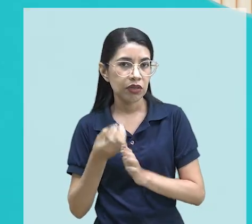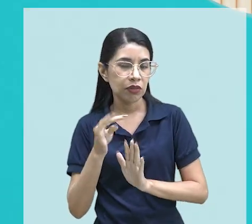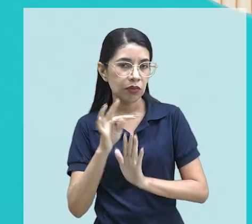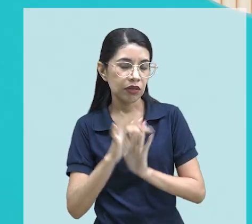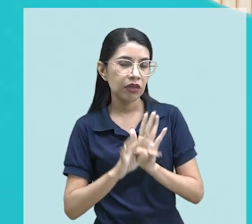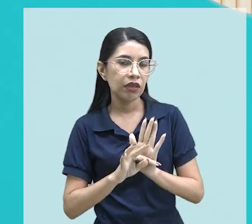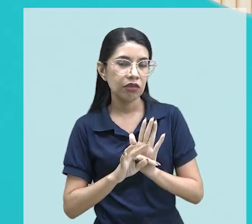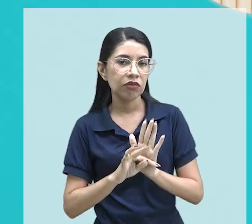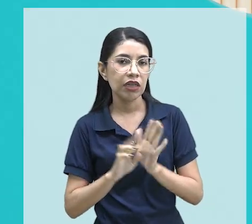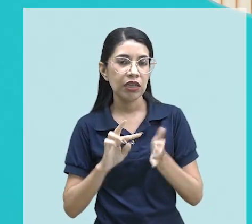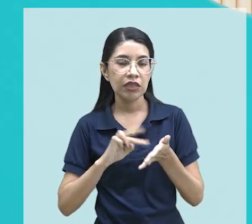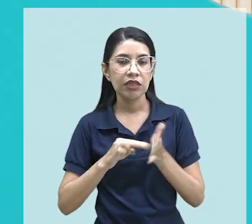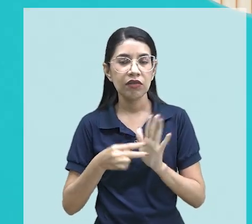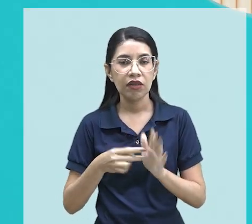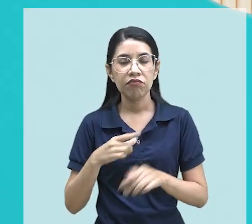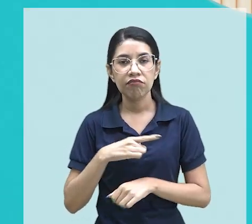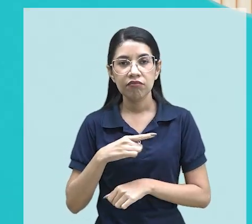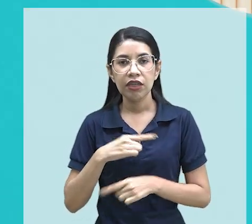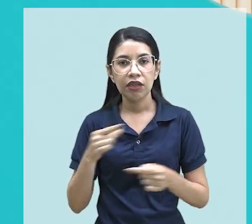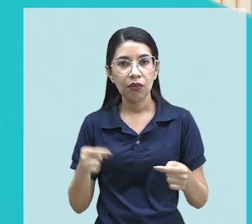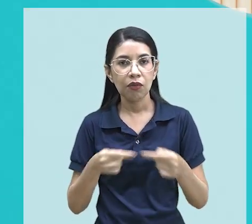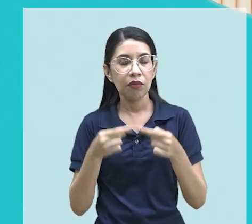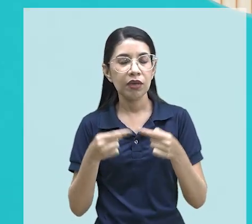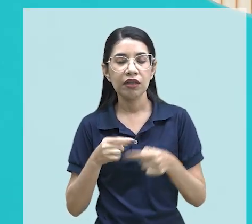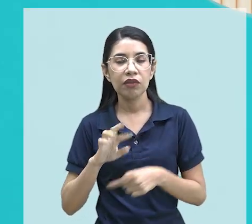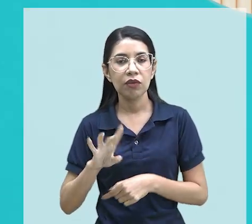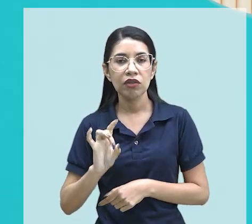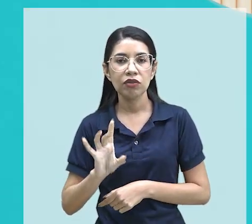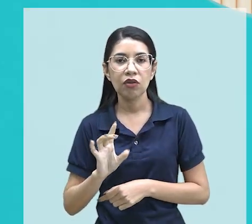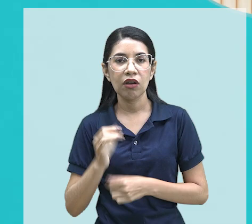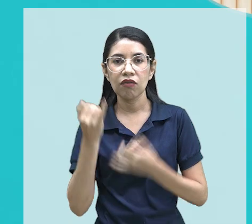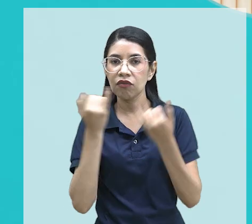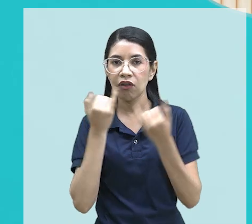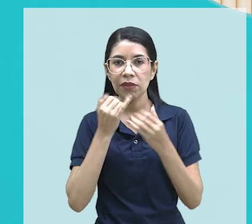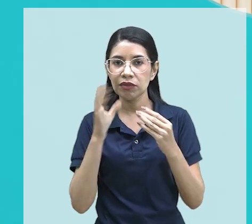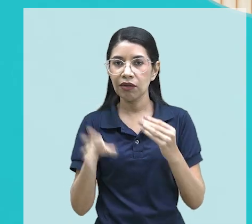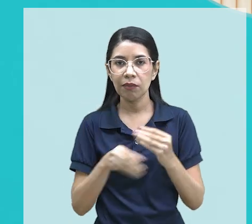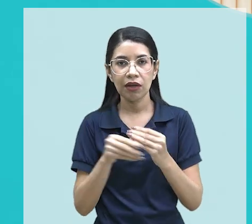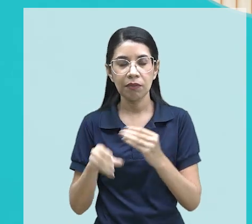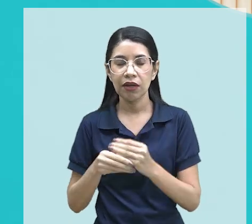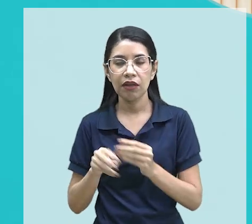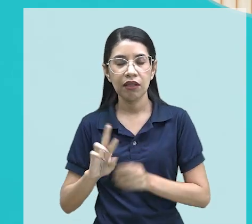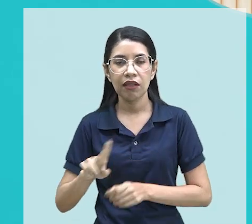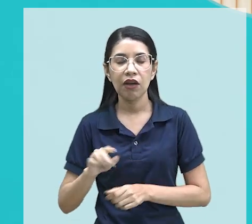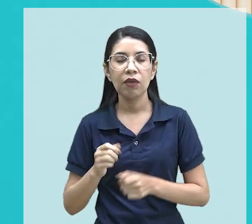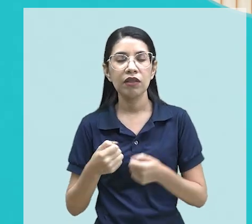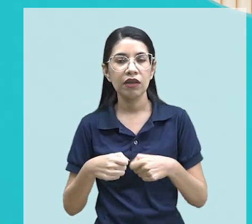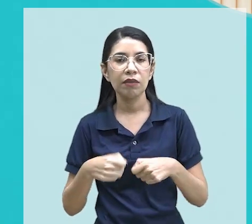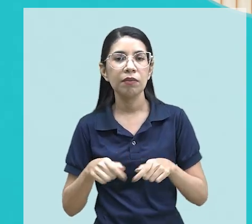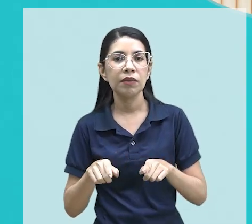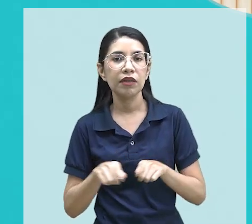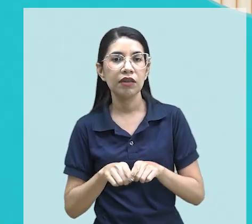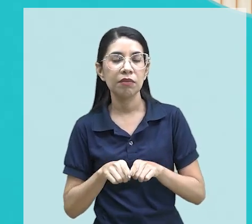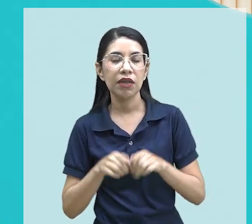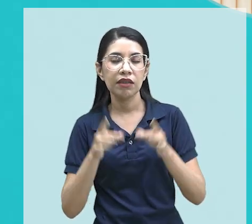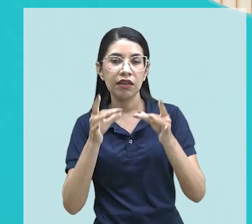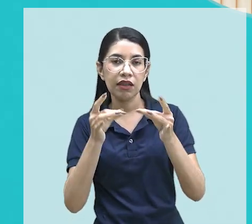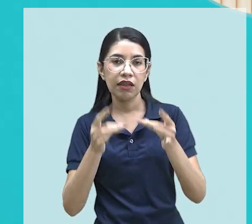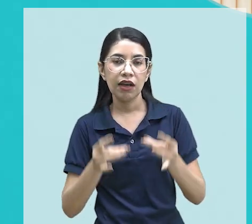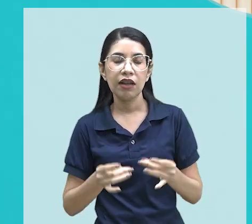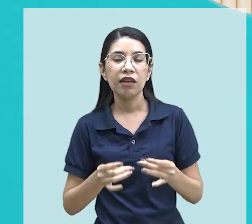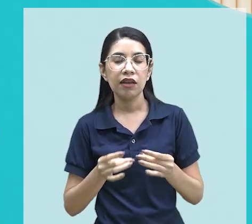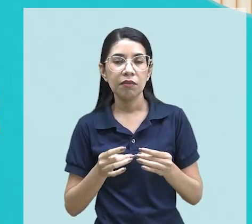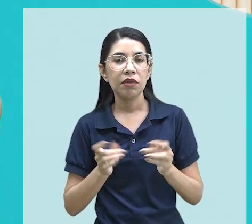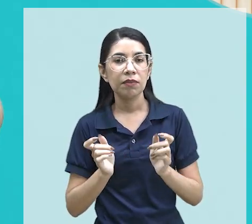algo que faça sentido, né? Não colocou só por colocar, ela enfatizou, né? Trouxe realmente esses